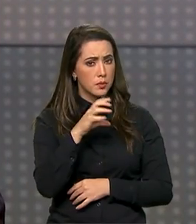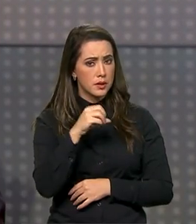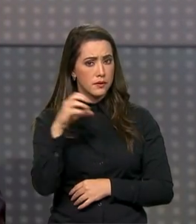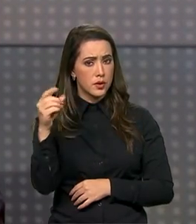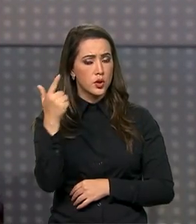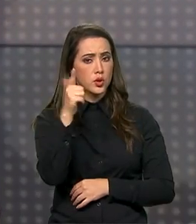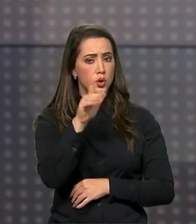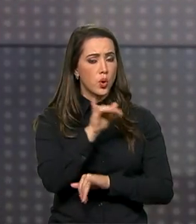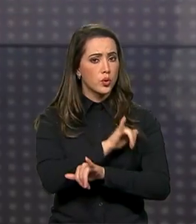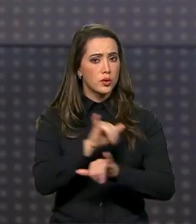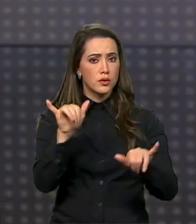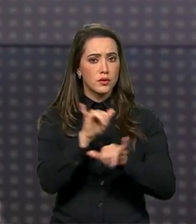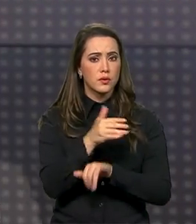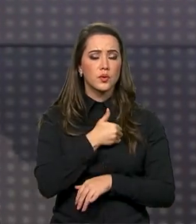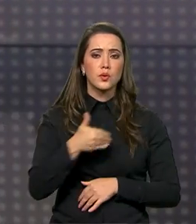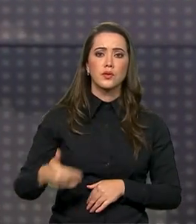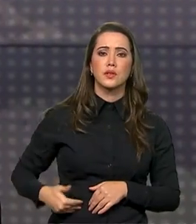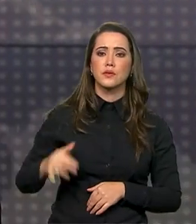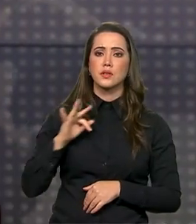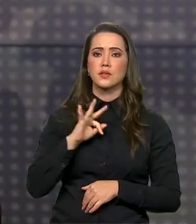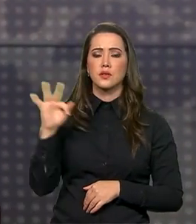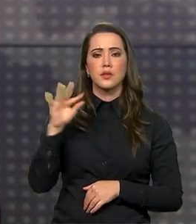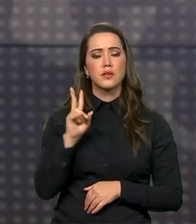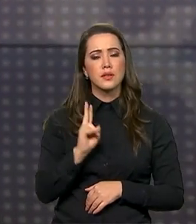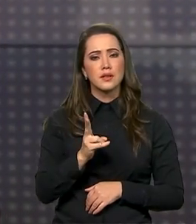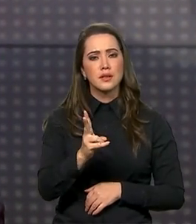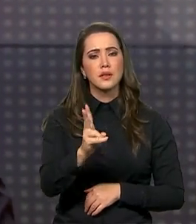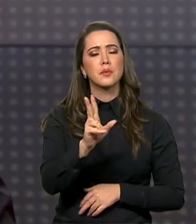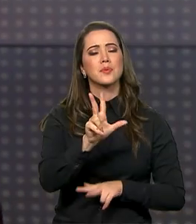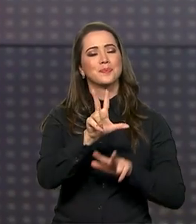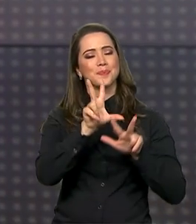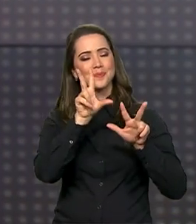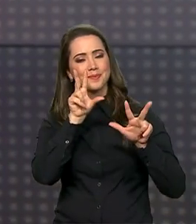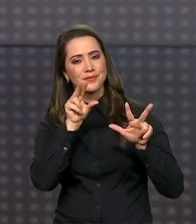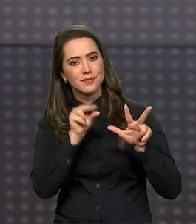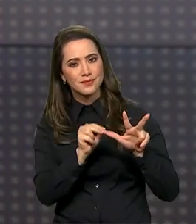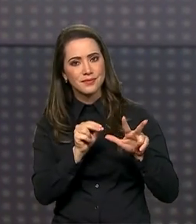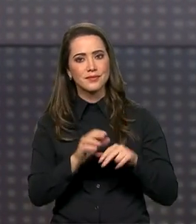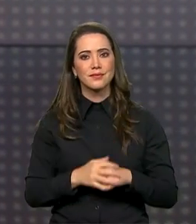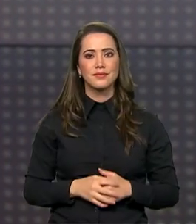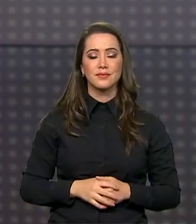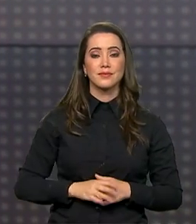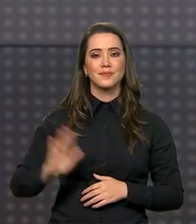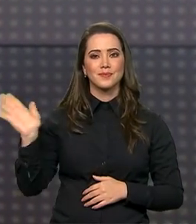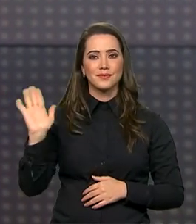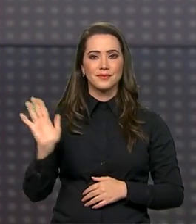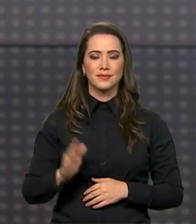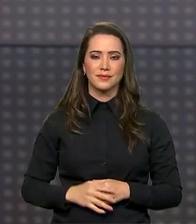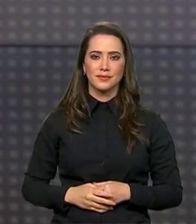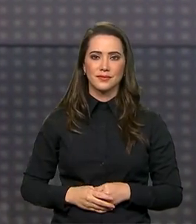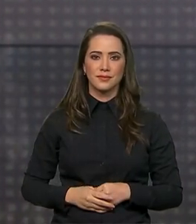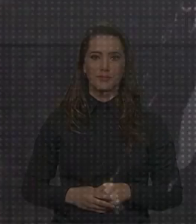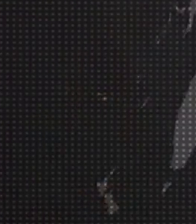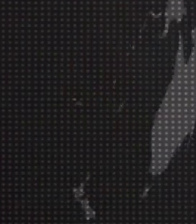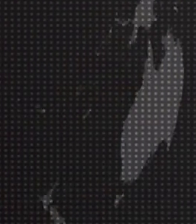e outras informações do governo federal, continue acompanhando a programação da TV Brasil. Até mais!